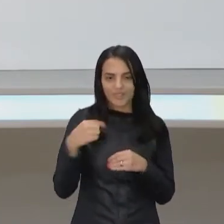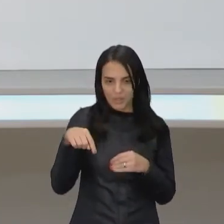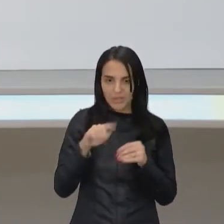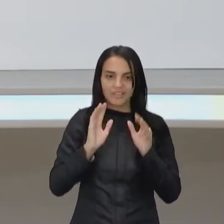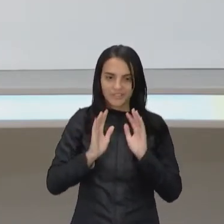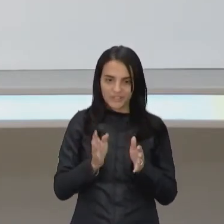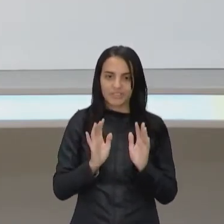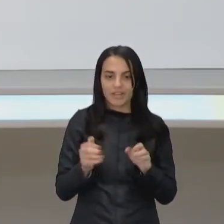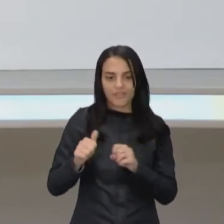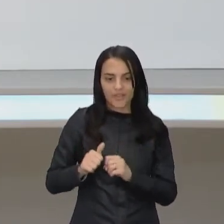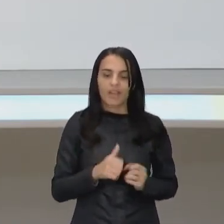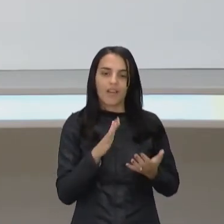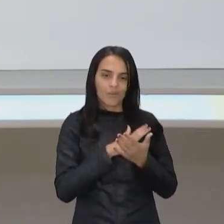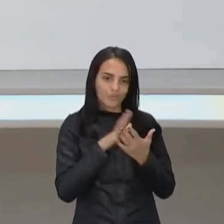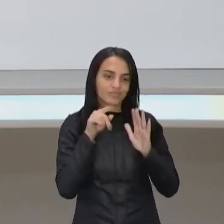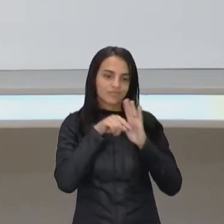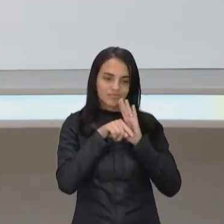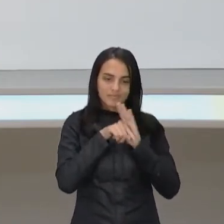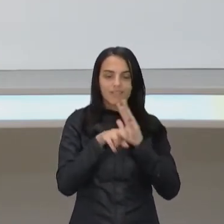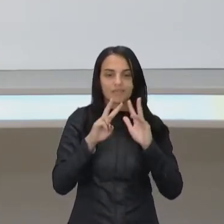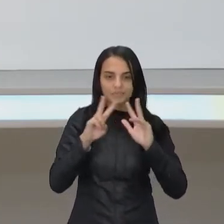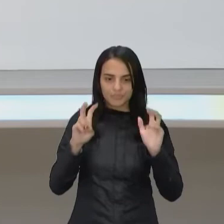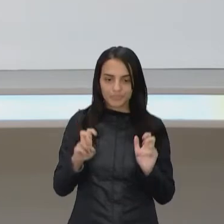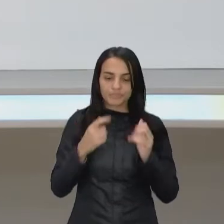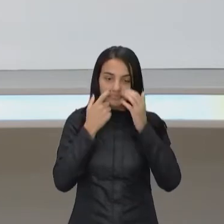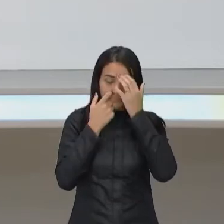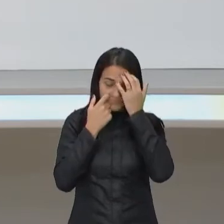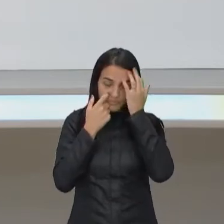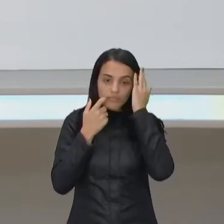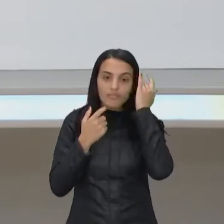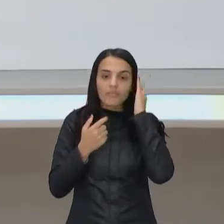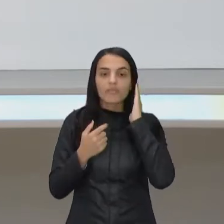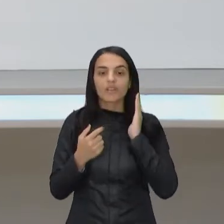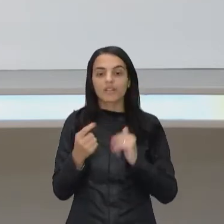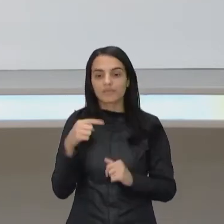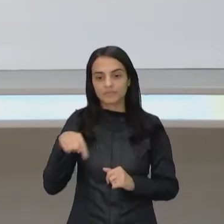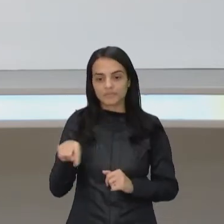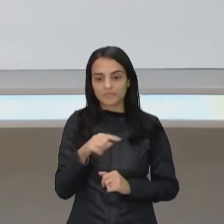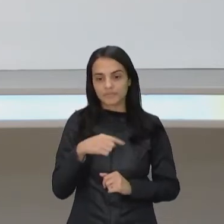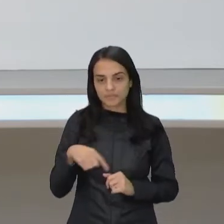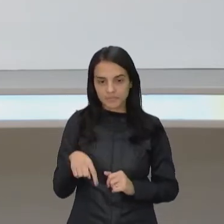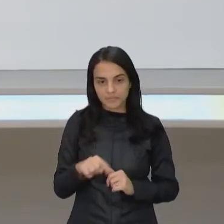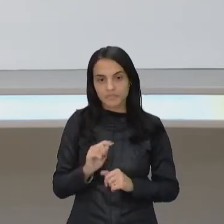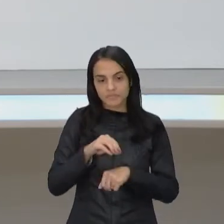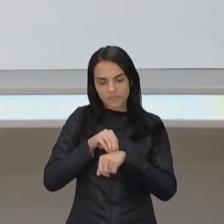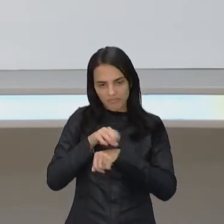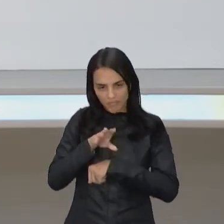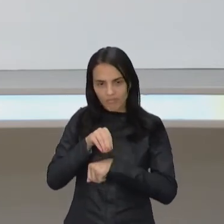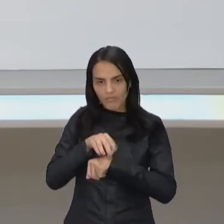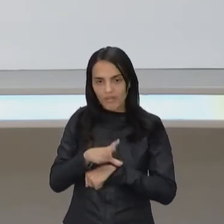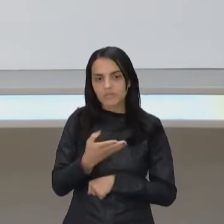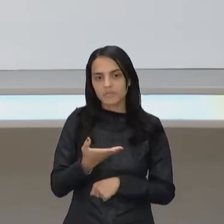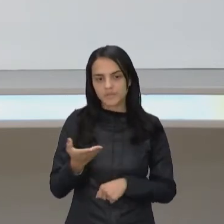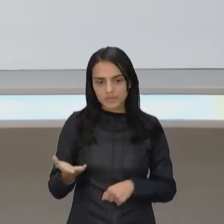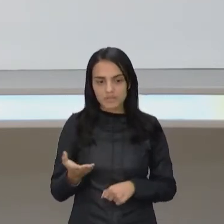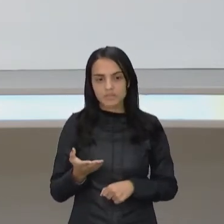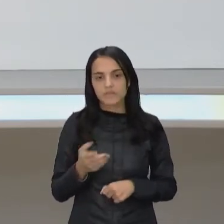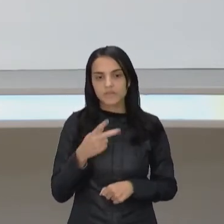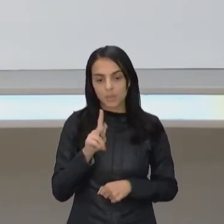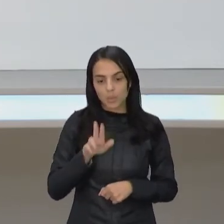fez aqui algumas colocações. Se você sacou, a gente está dando a sugestão aí de você